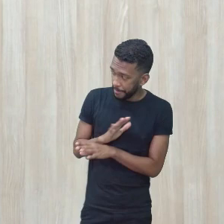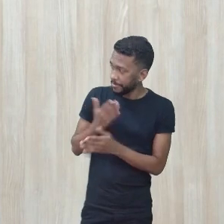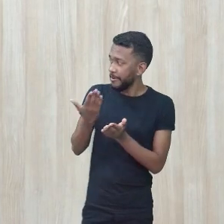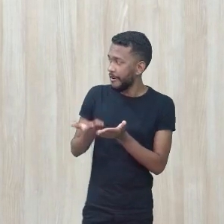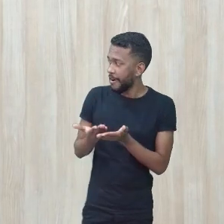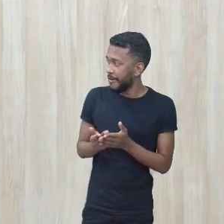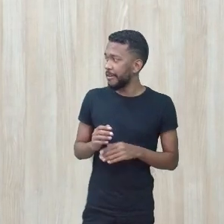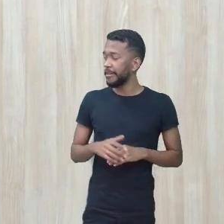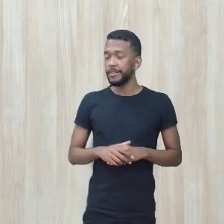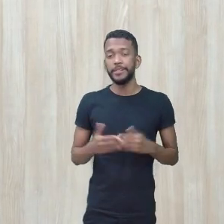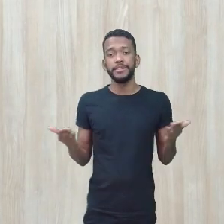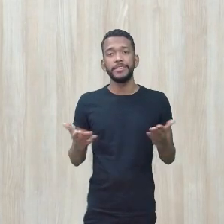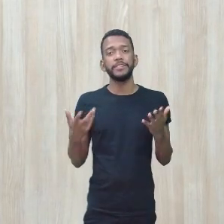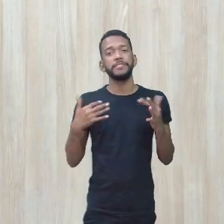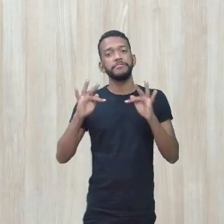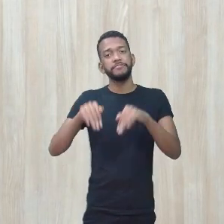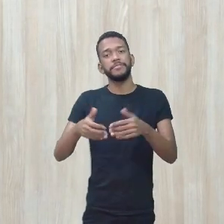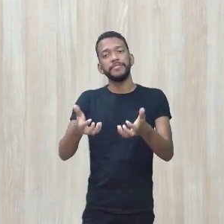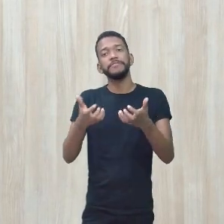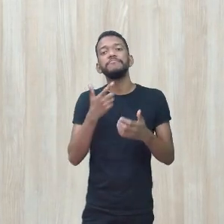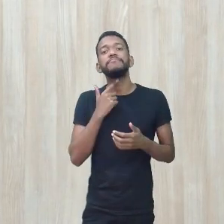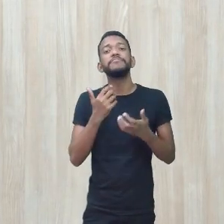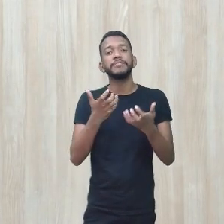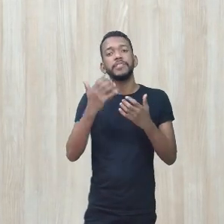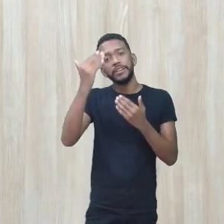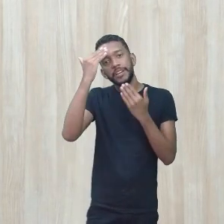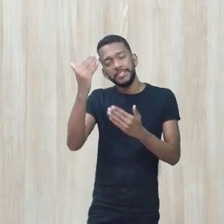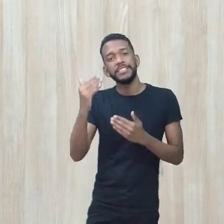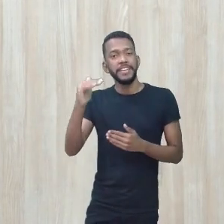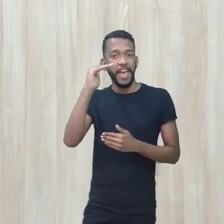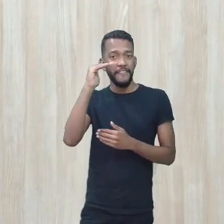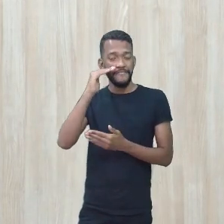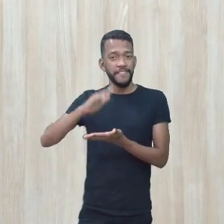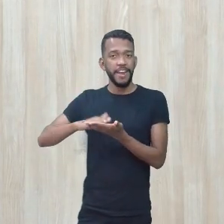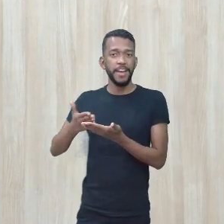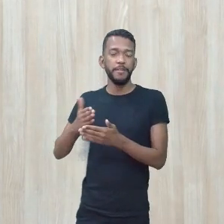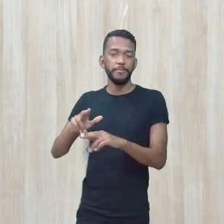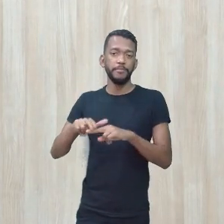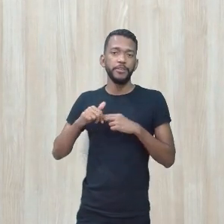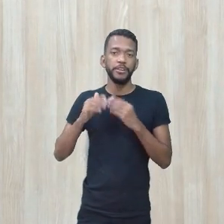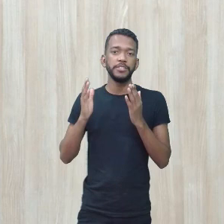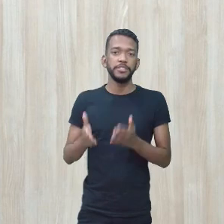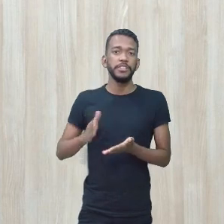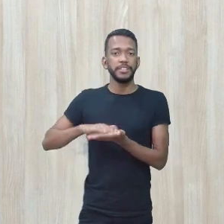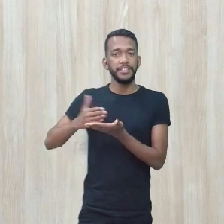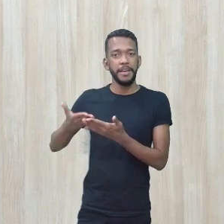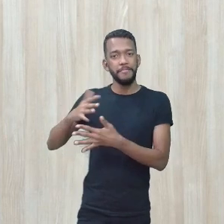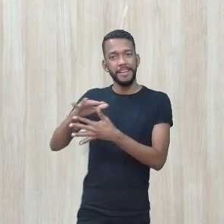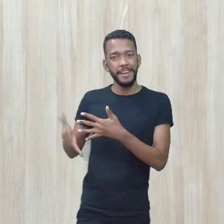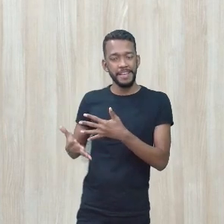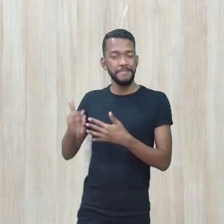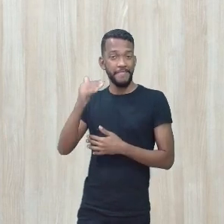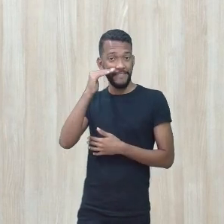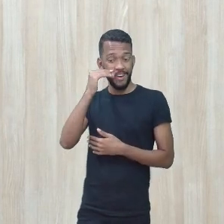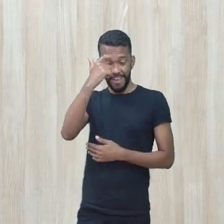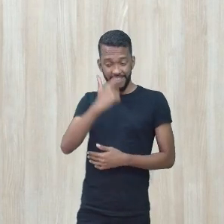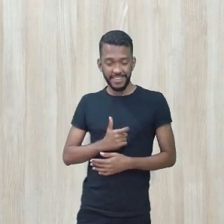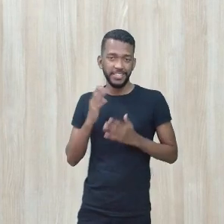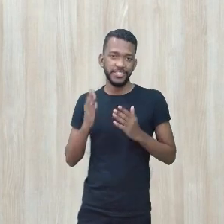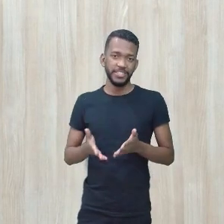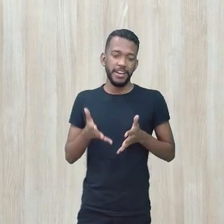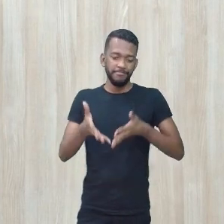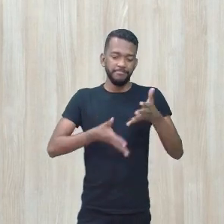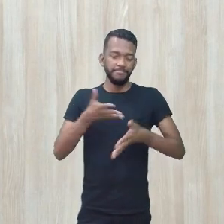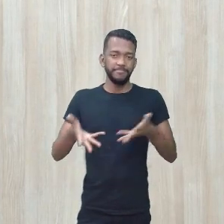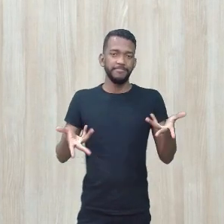Primeiramente, por fim, eu queria agradecer a Efraim por ter o intérprete Efraim por ter deixado